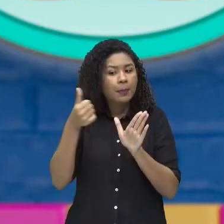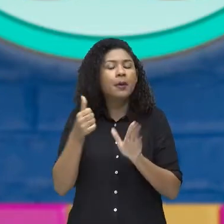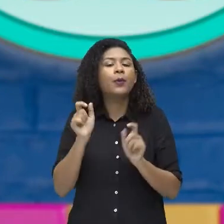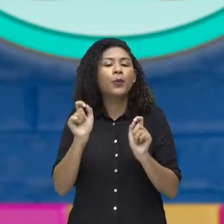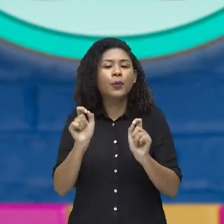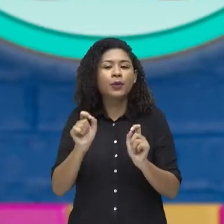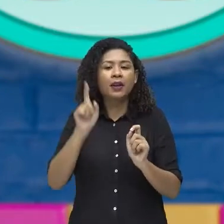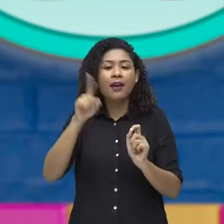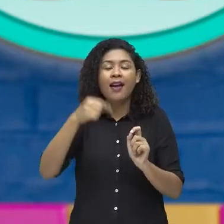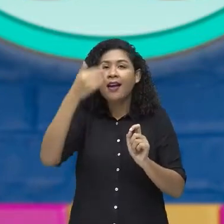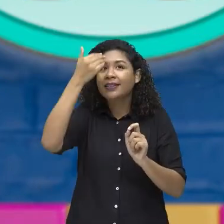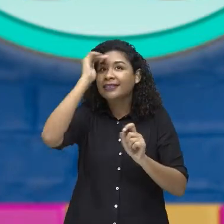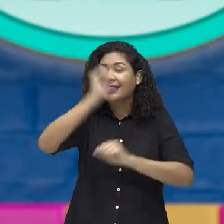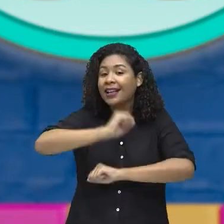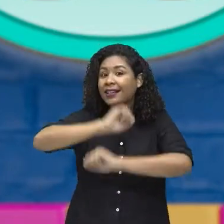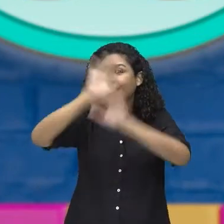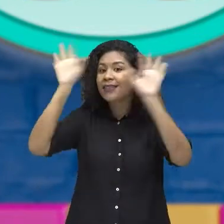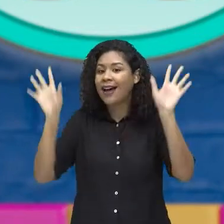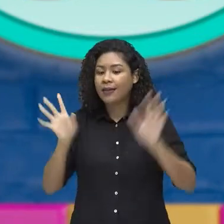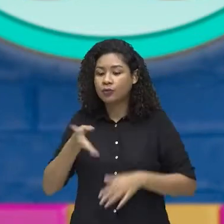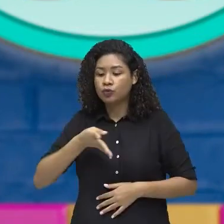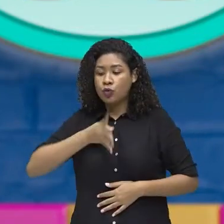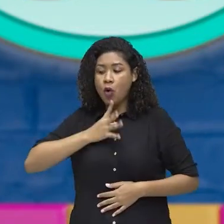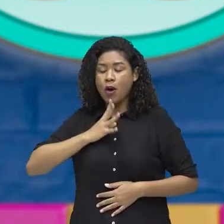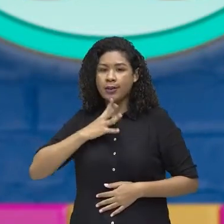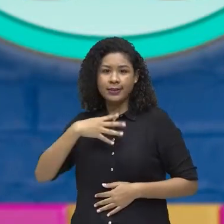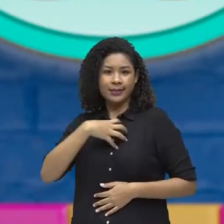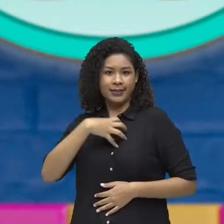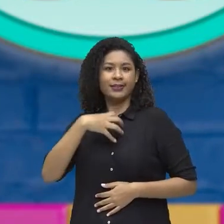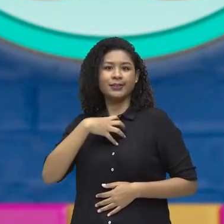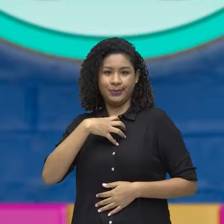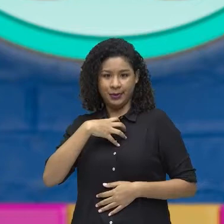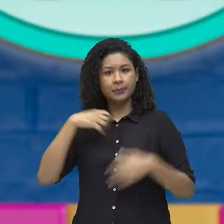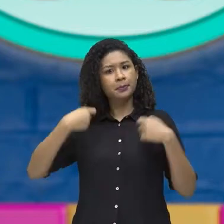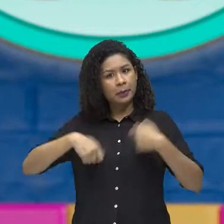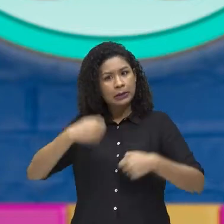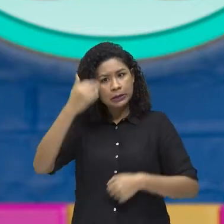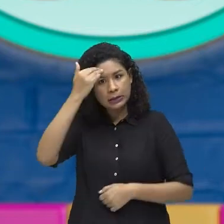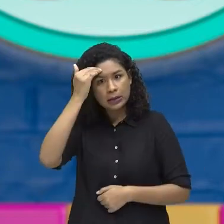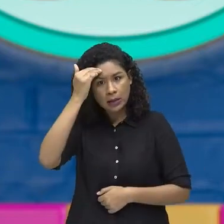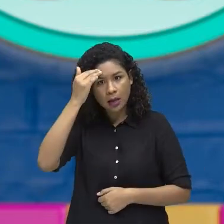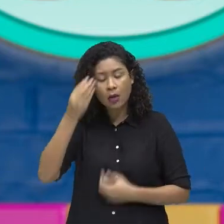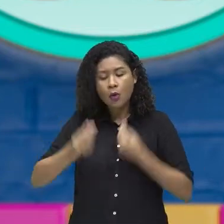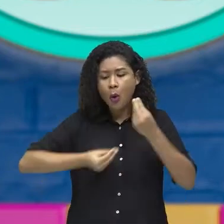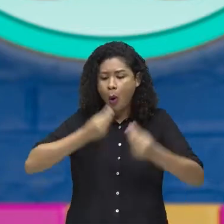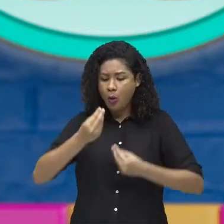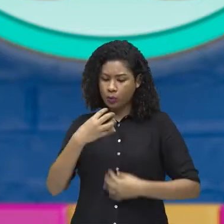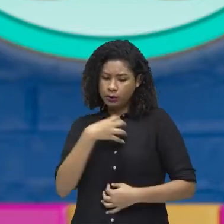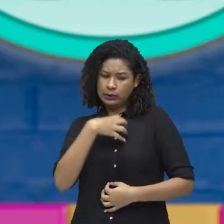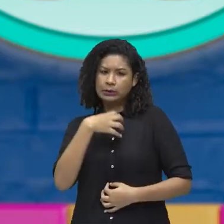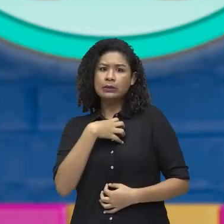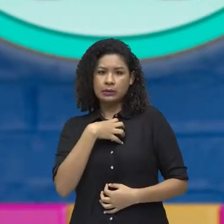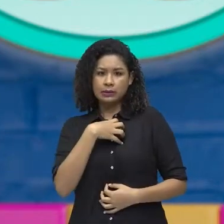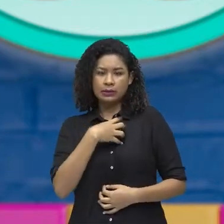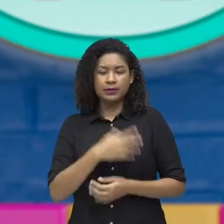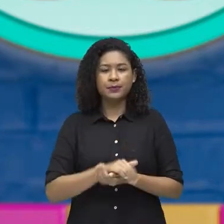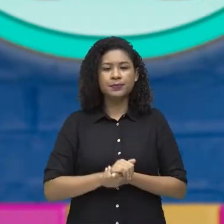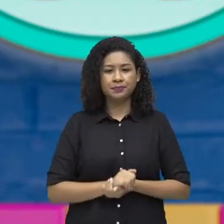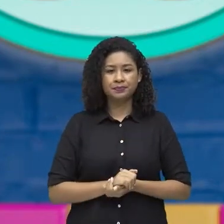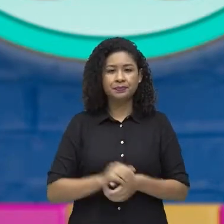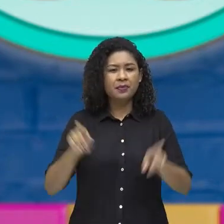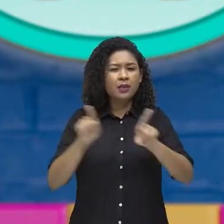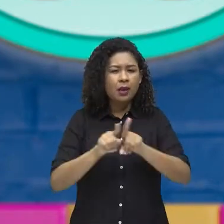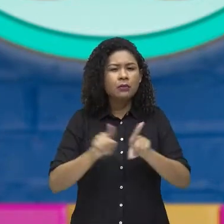é compreendê-los. E para que a gente possa compreendê-los, a gente precisa entender como eu sinto as coisas. Então, muitas vezes a